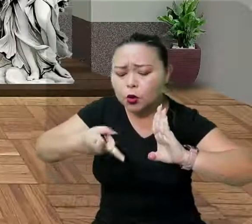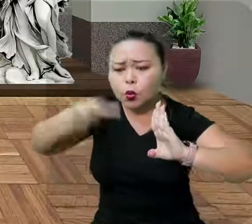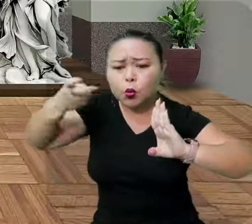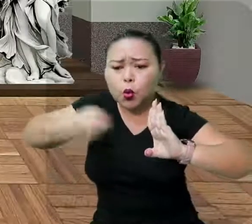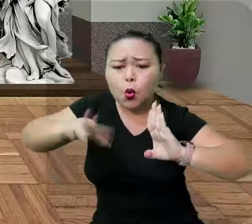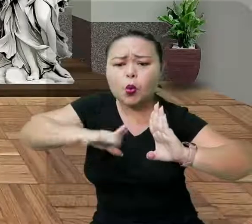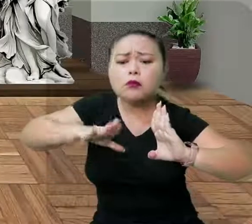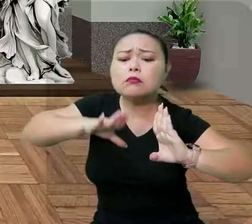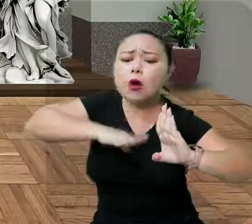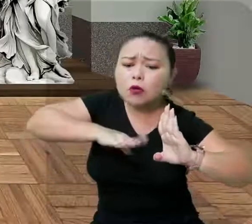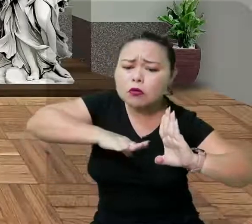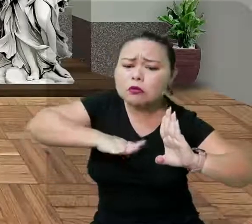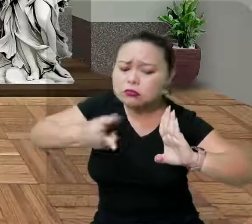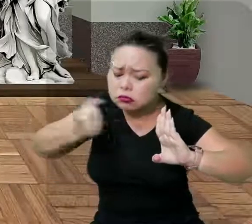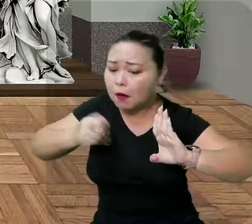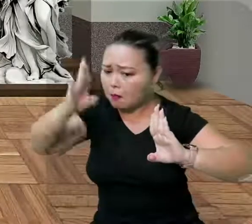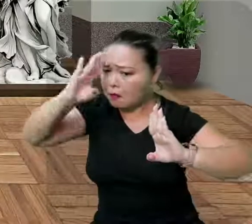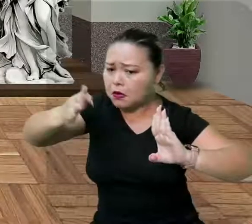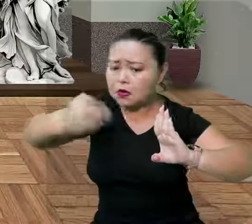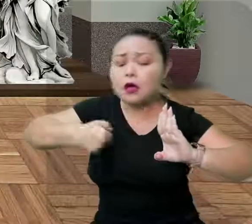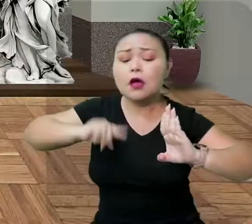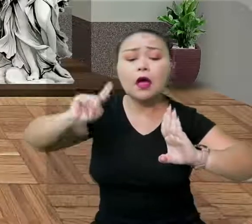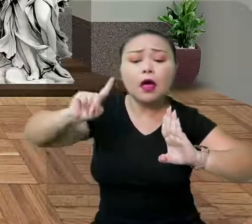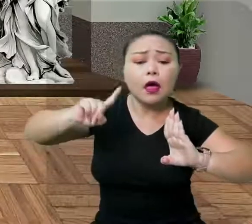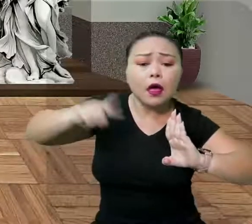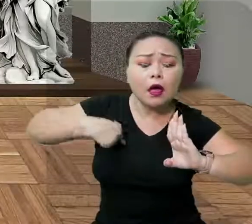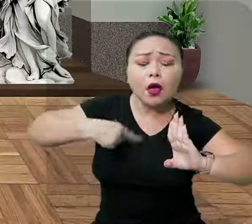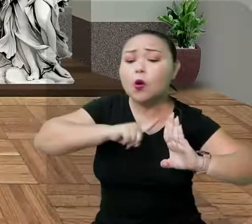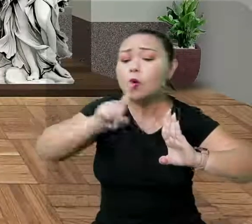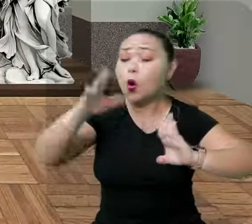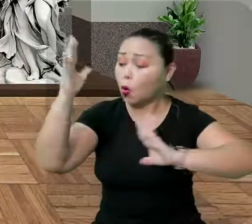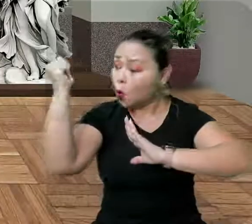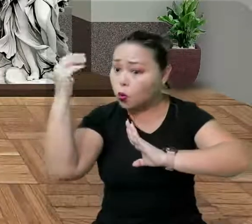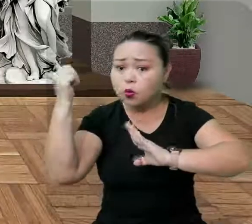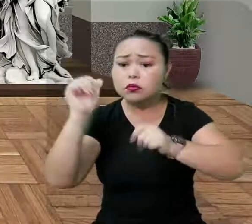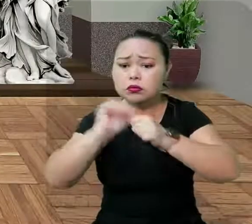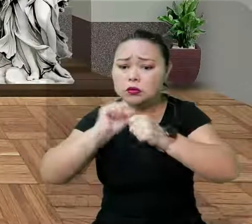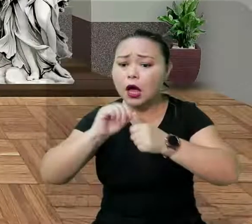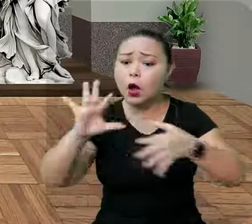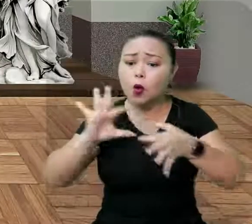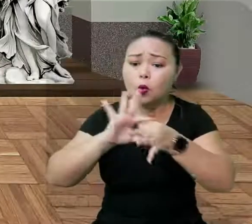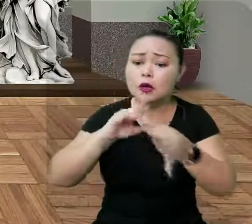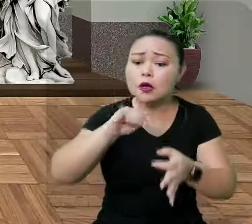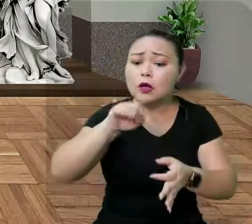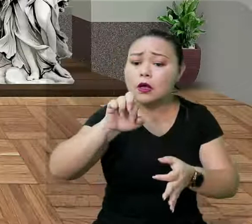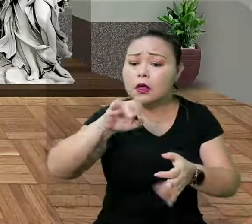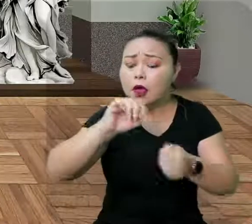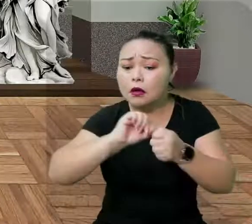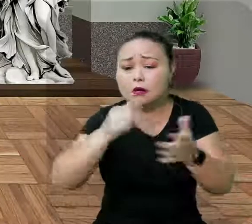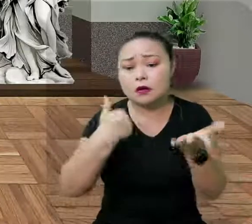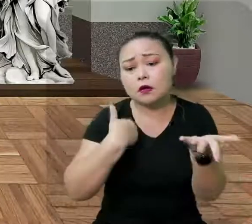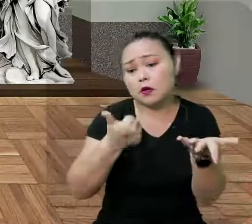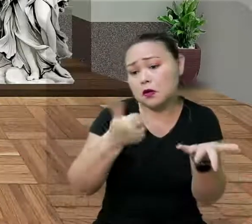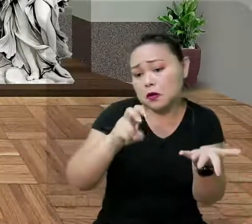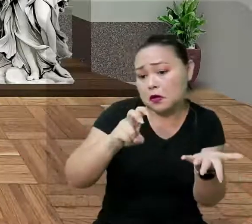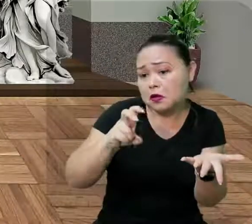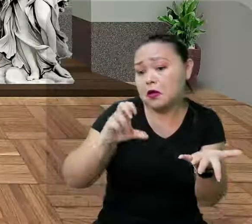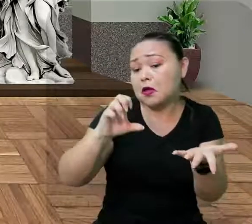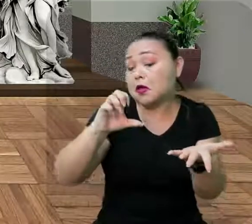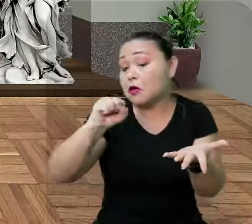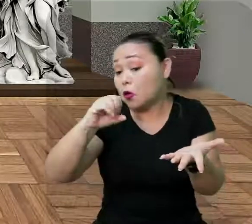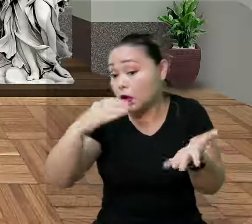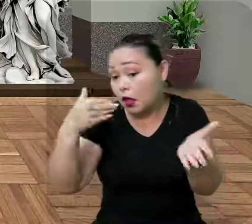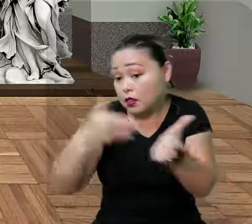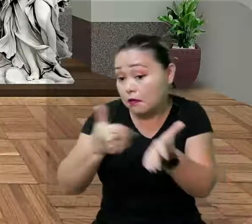explorado pelos portugueses Principalmente eu tive espanhóis da união Ibérica de 1580